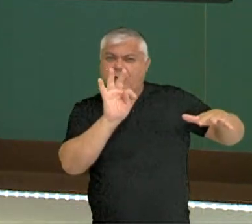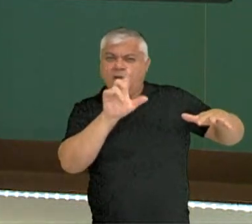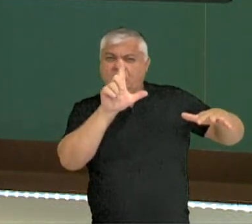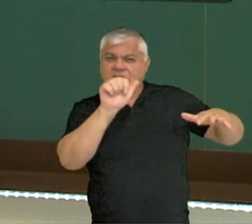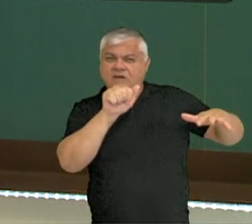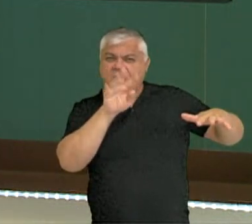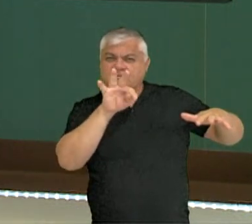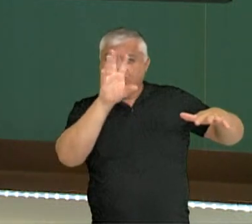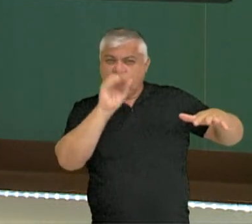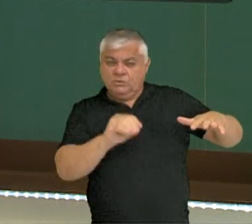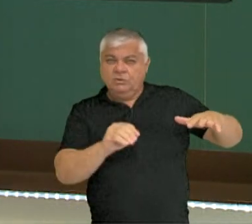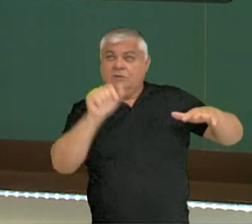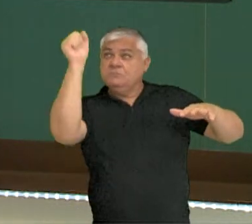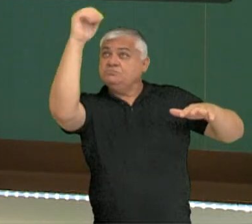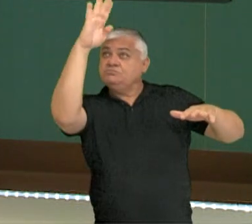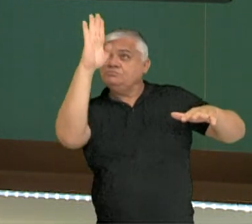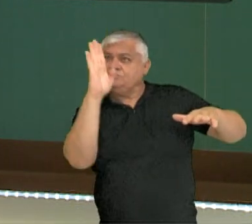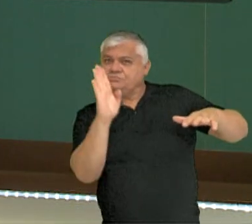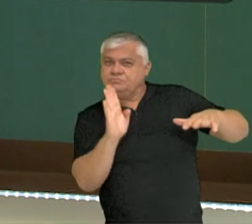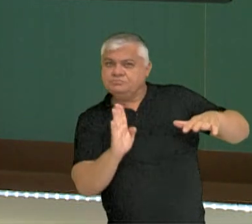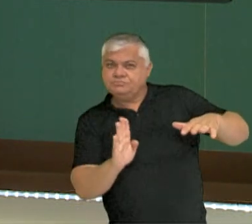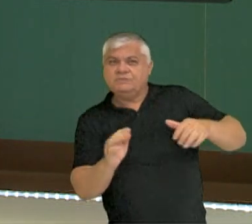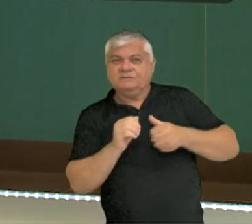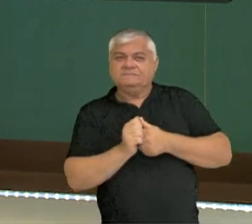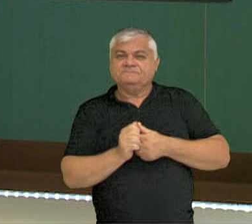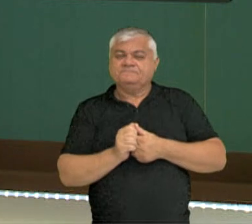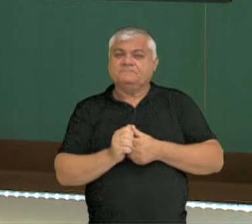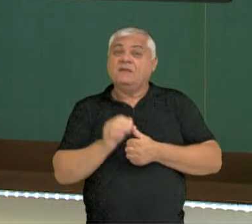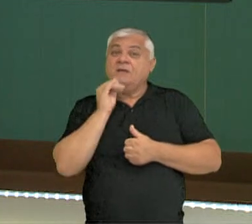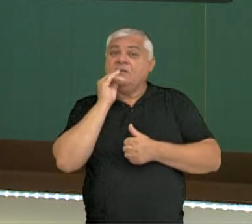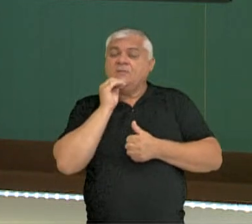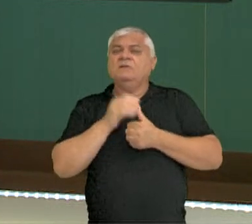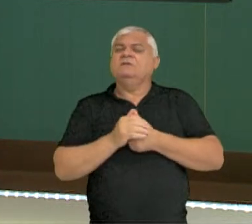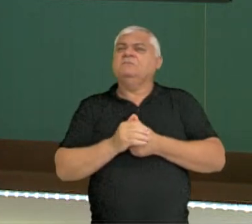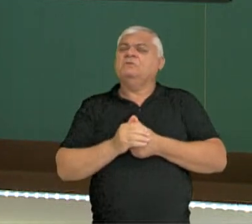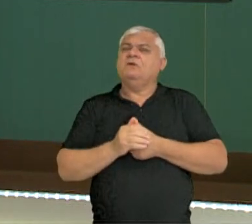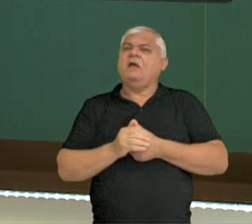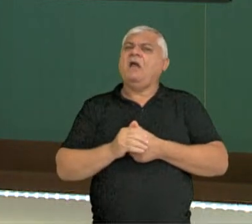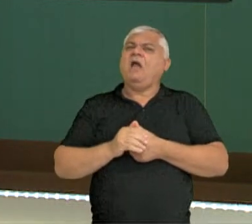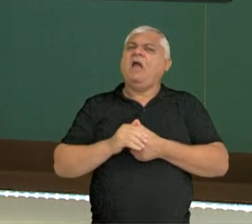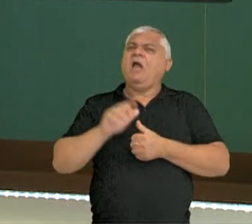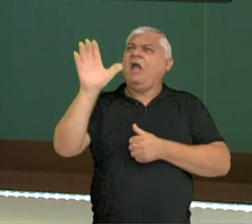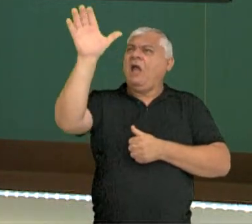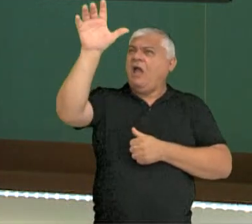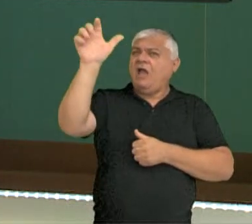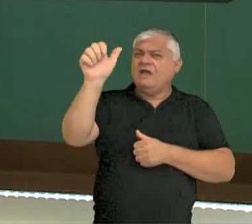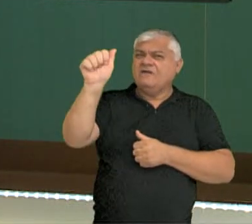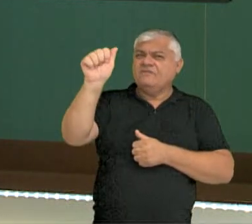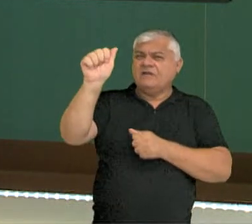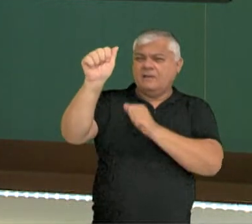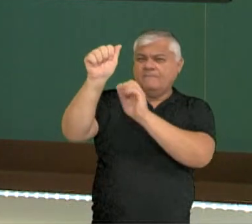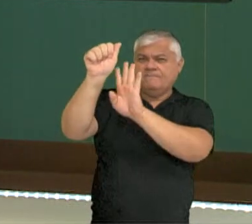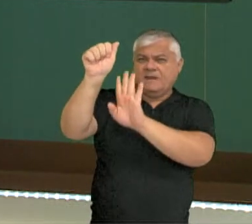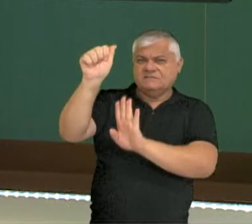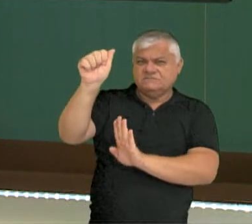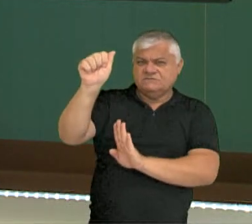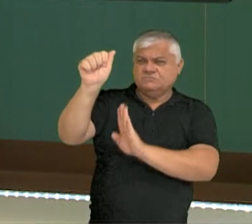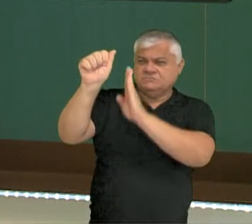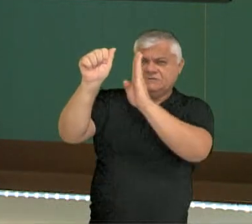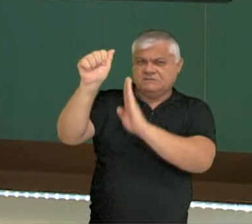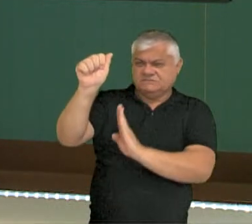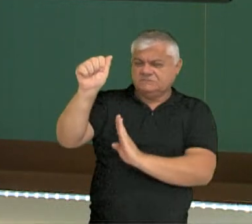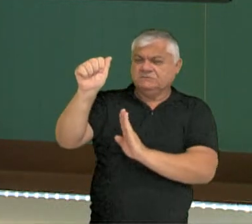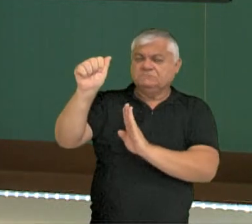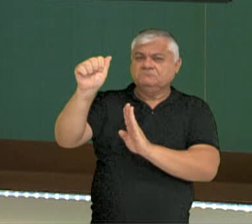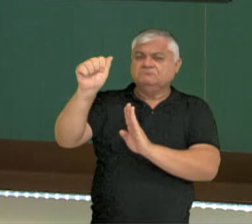Brasil da África, não está aparecendo aqui no globo, né? Do oceano que divide o Brasil da África, estaria